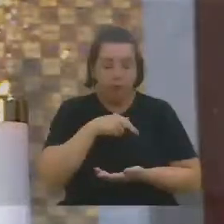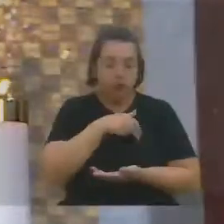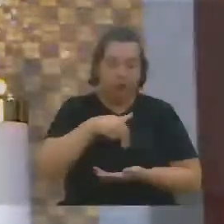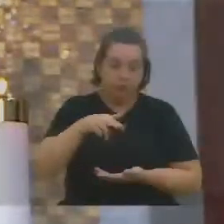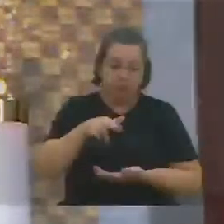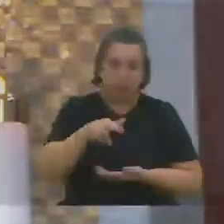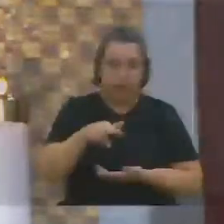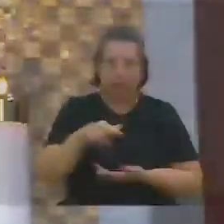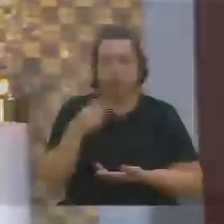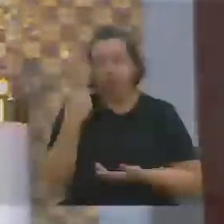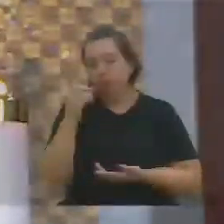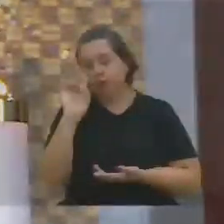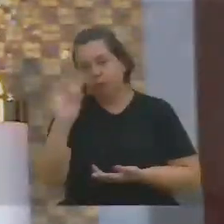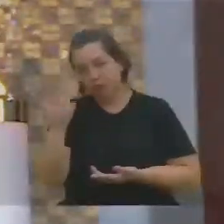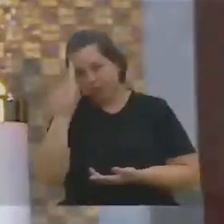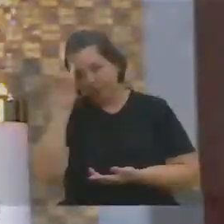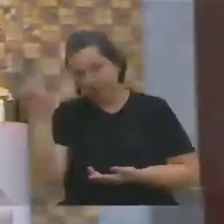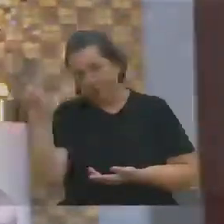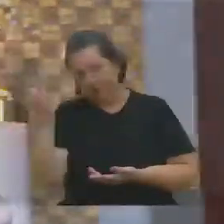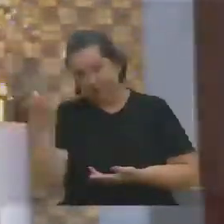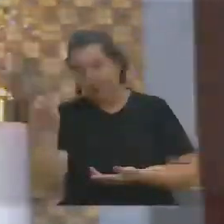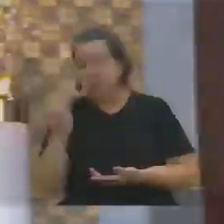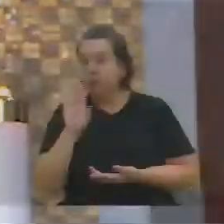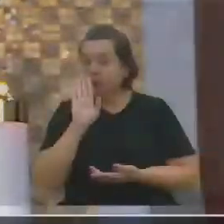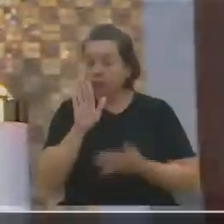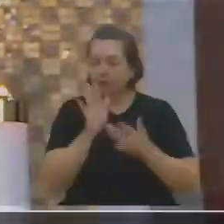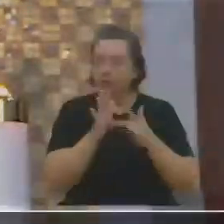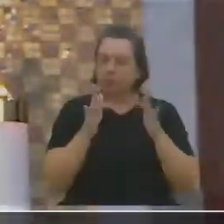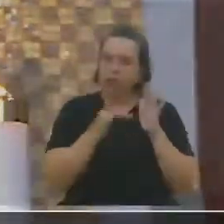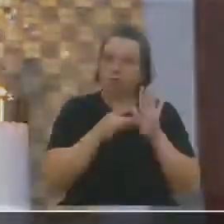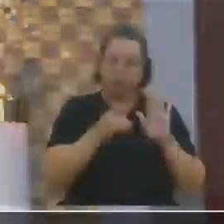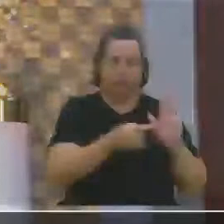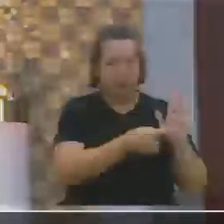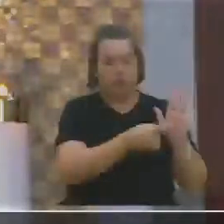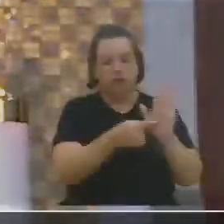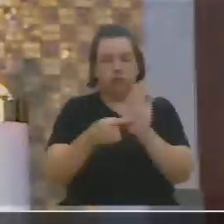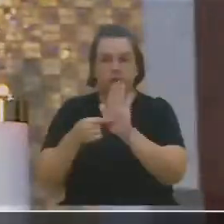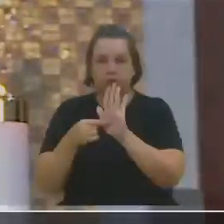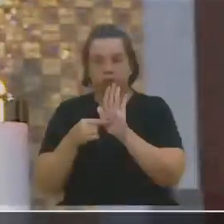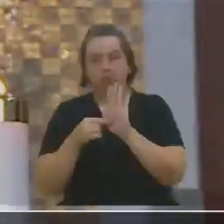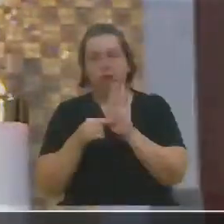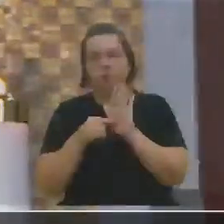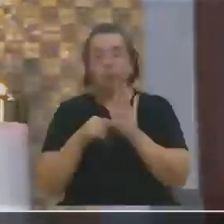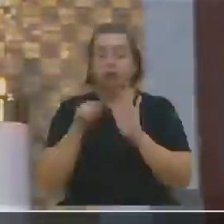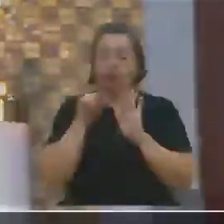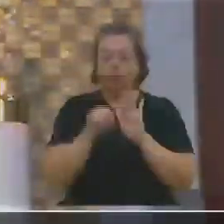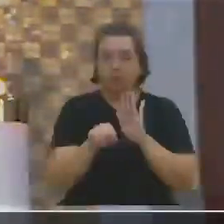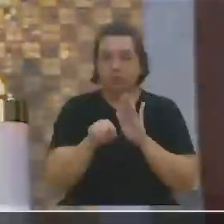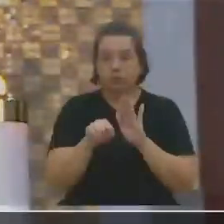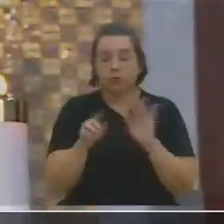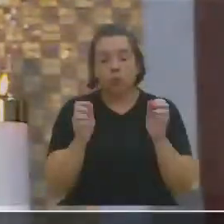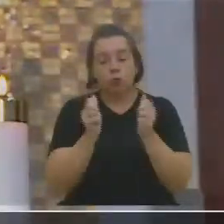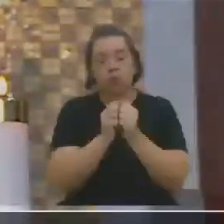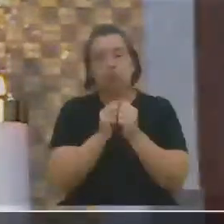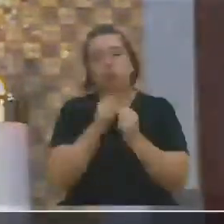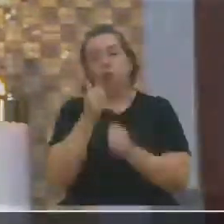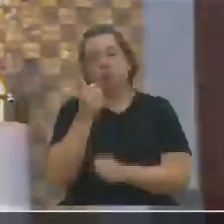caminhando, Jesus está, portanto, se manifestando em meio aos discípulos.